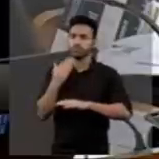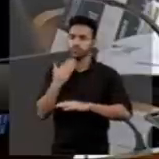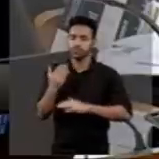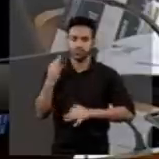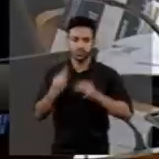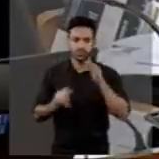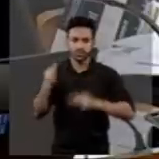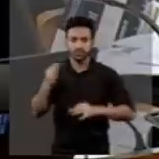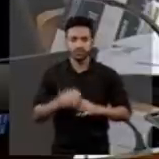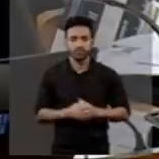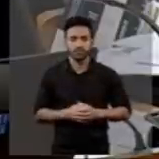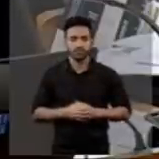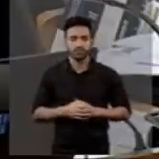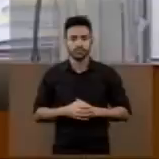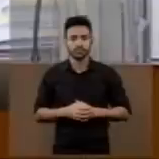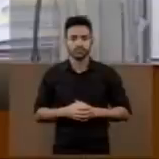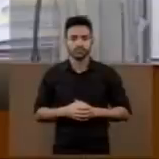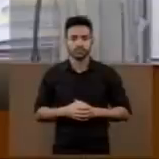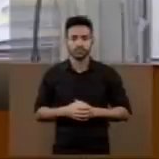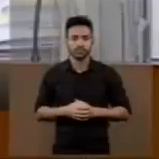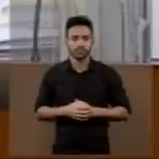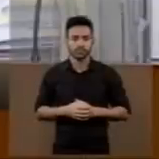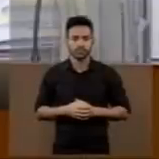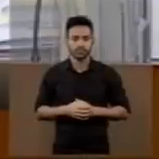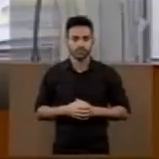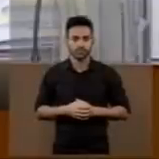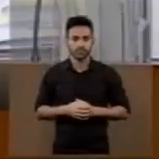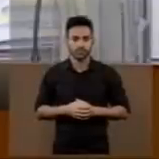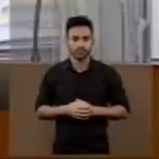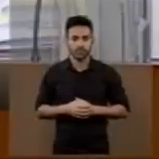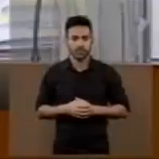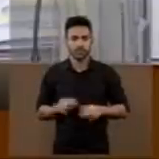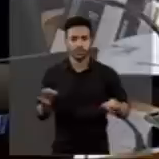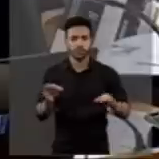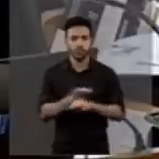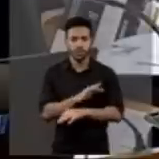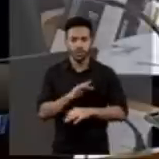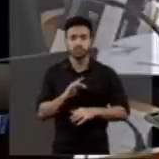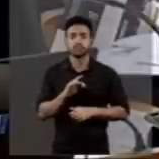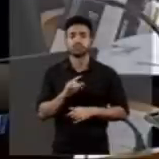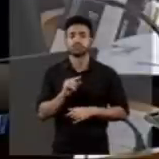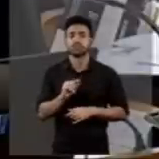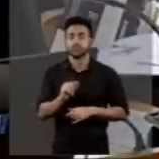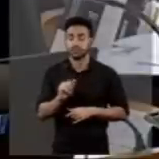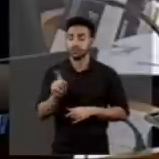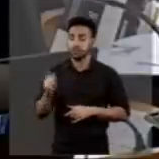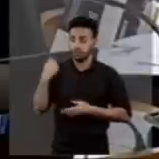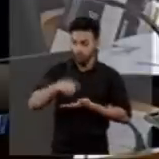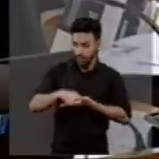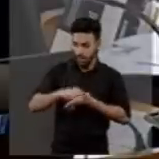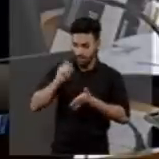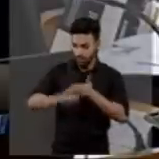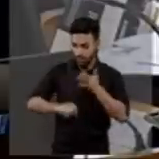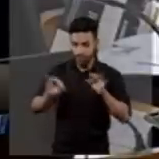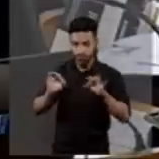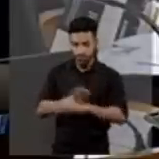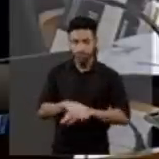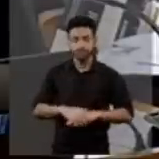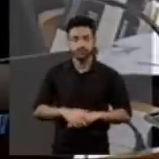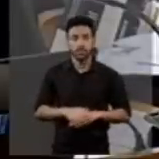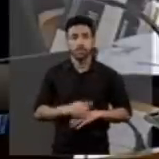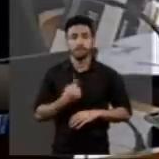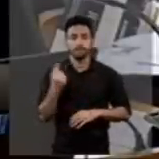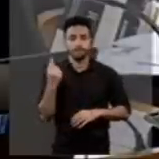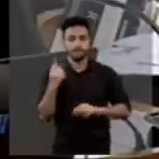primeiro momento, constituído o débito tributário, a partir do parágrafo 1º, a